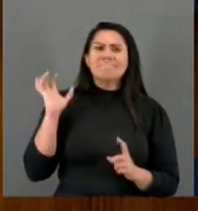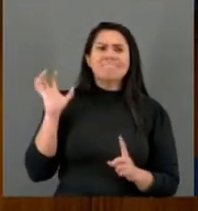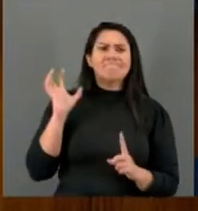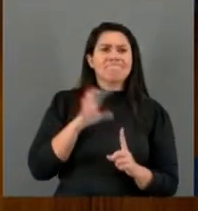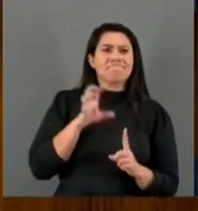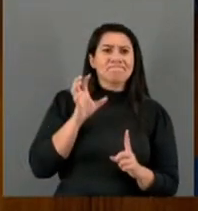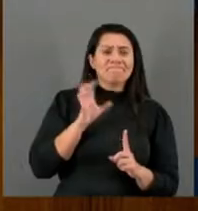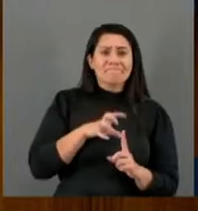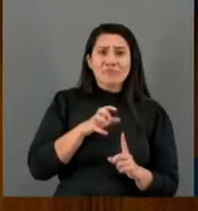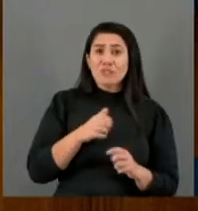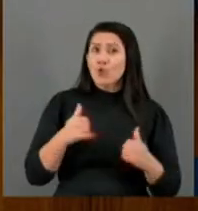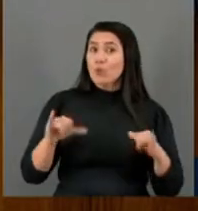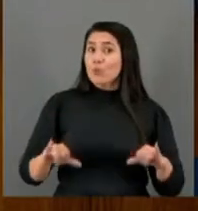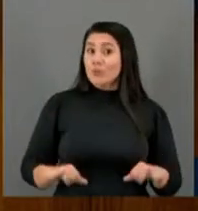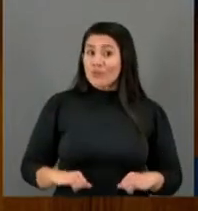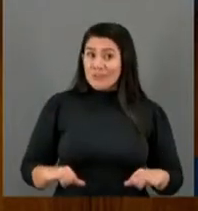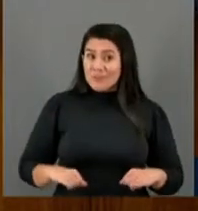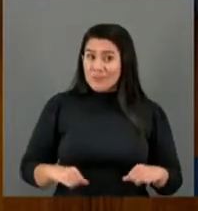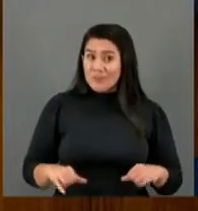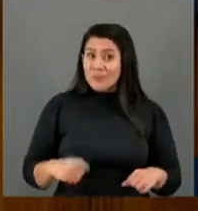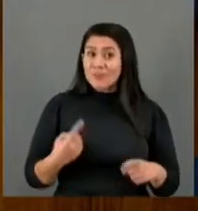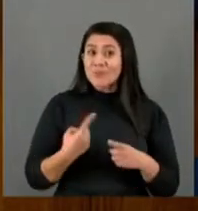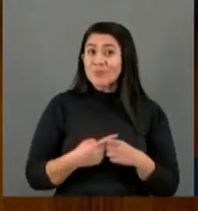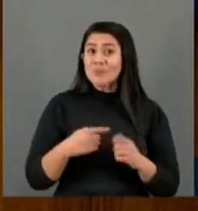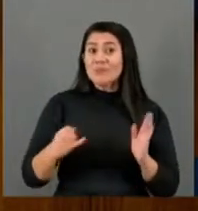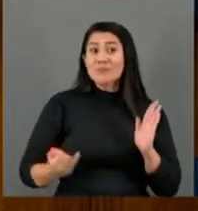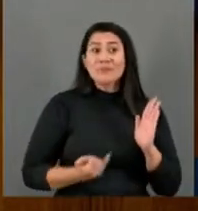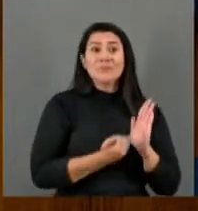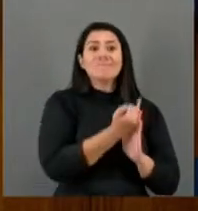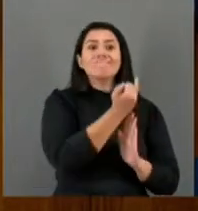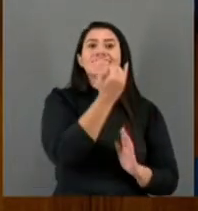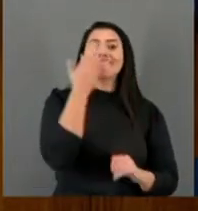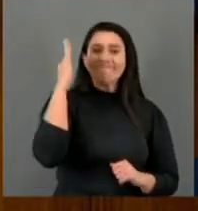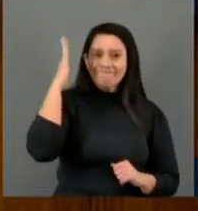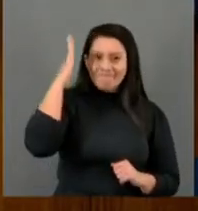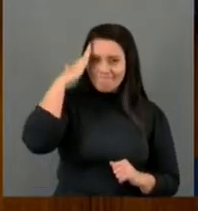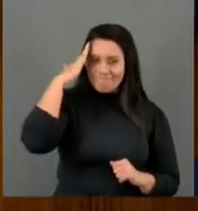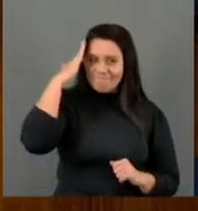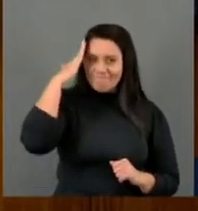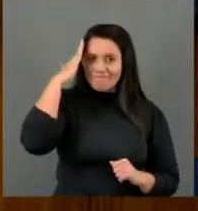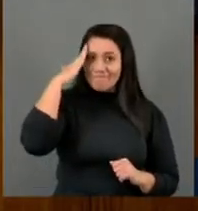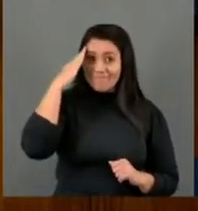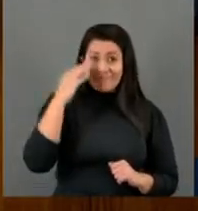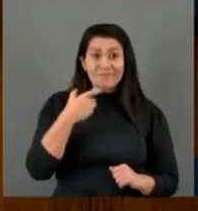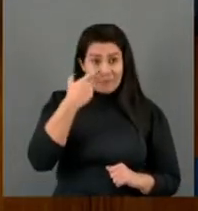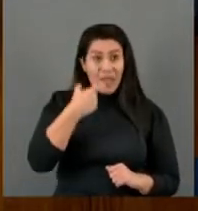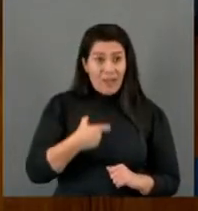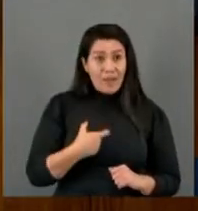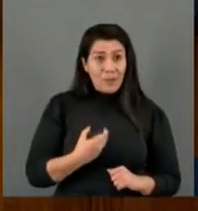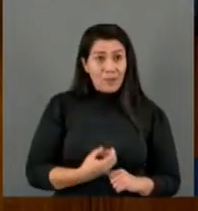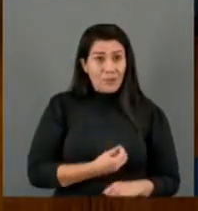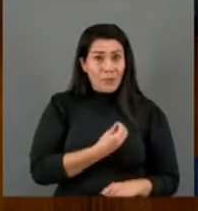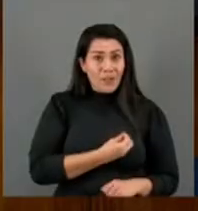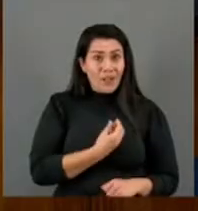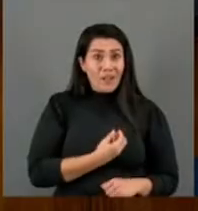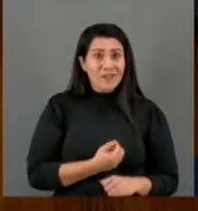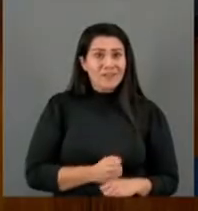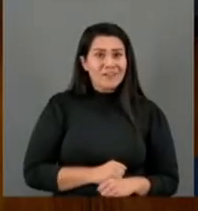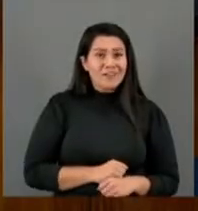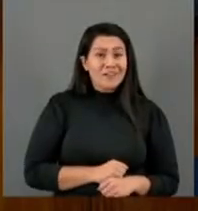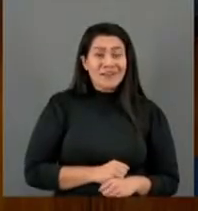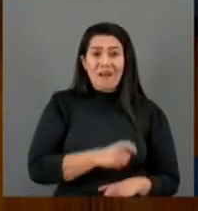doído, porque inflação, eu sei, eu fui testemunha do mal que faz